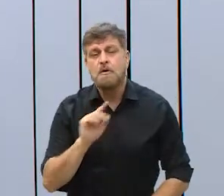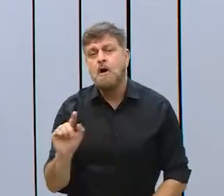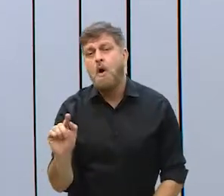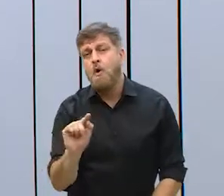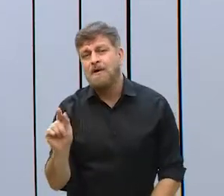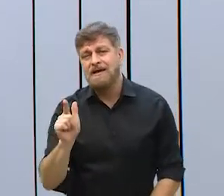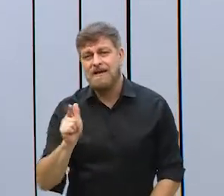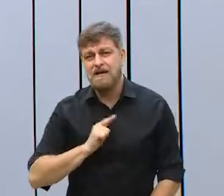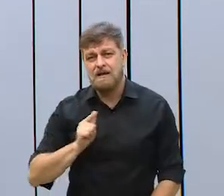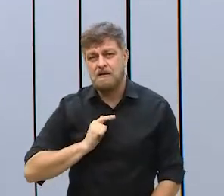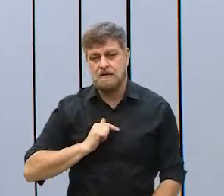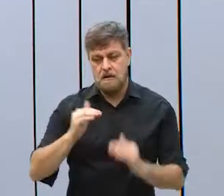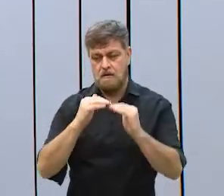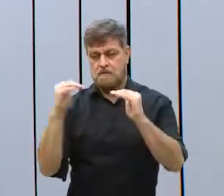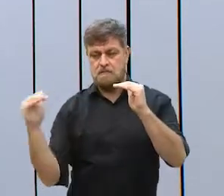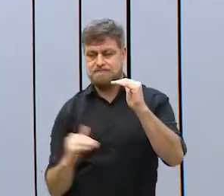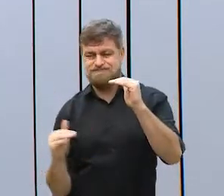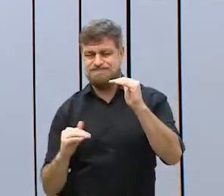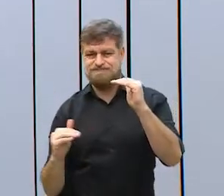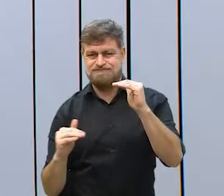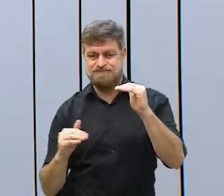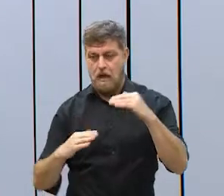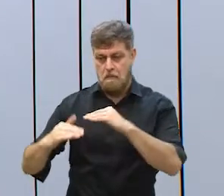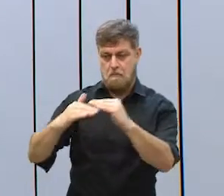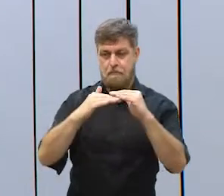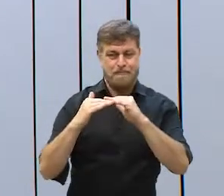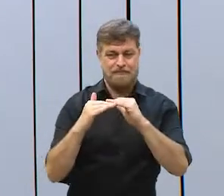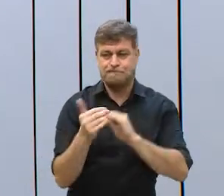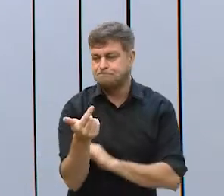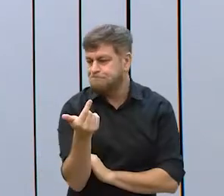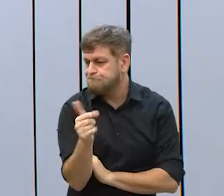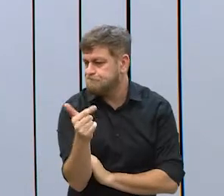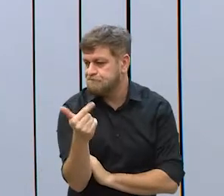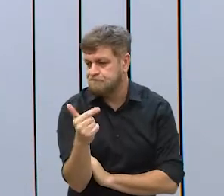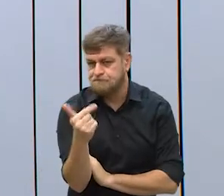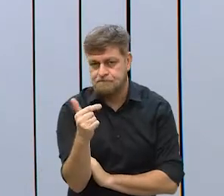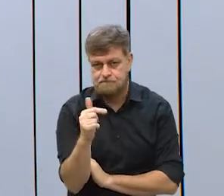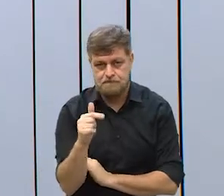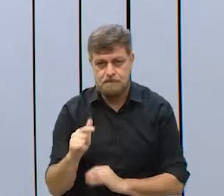esse socialismo urbano eu acho que não existe. Eu não conheço muito